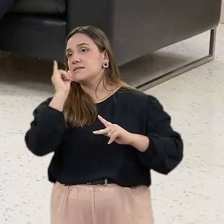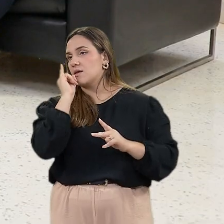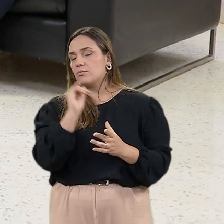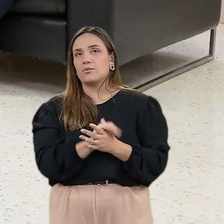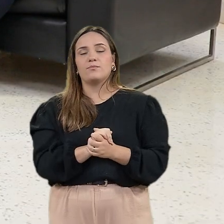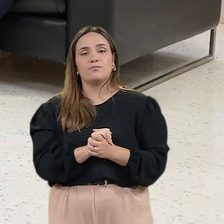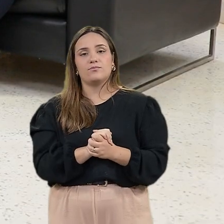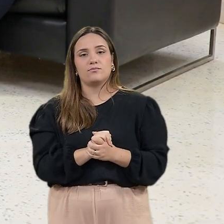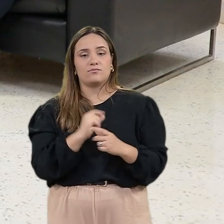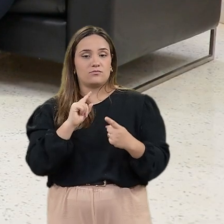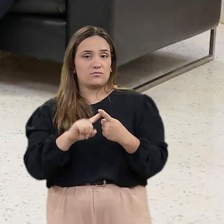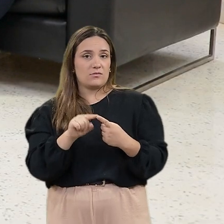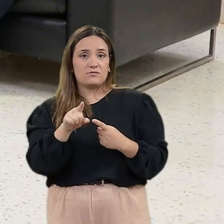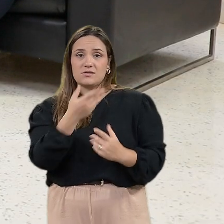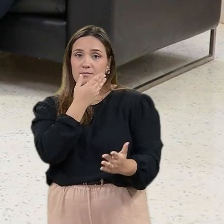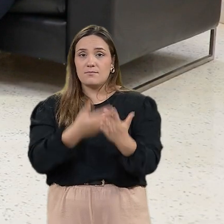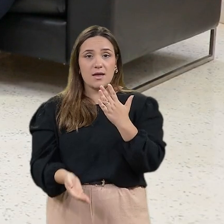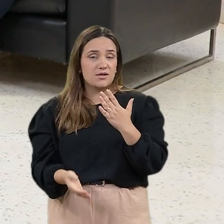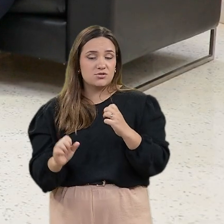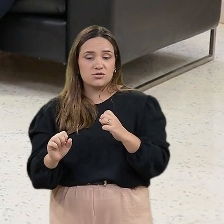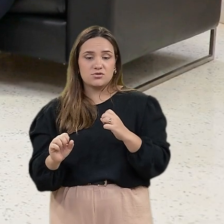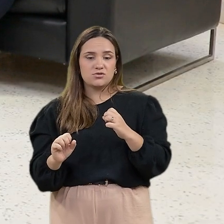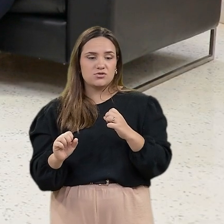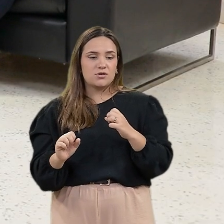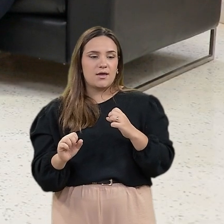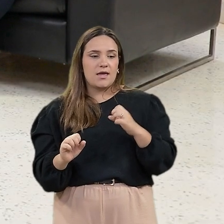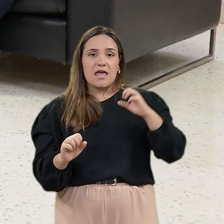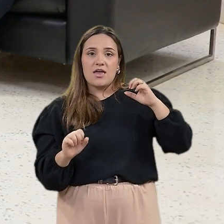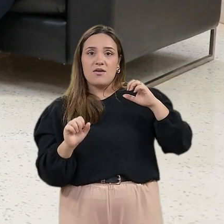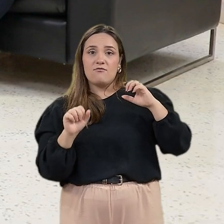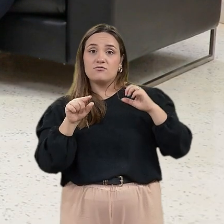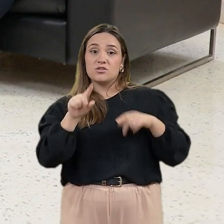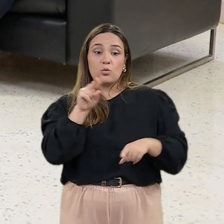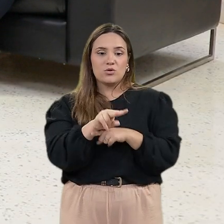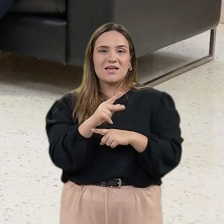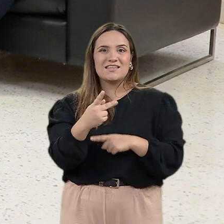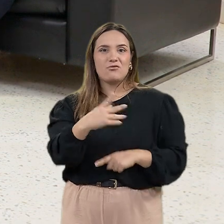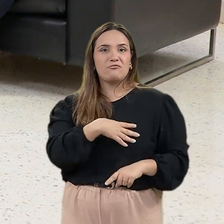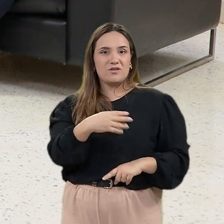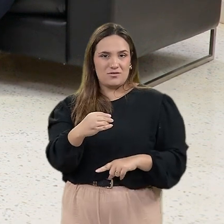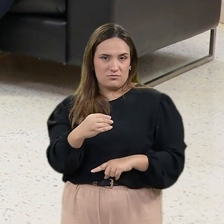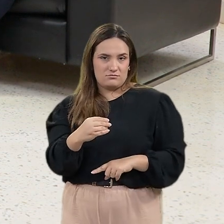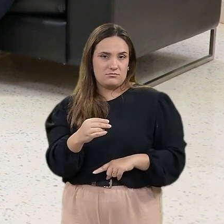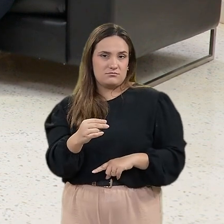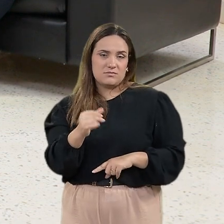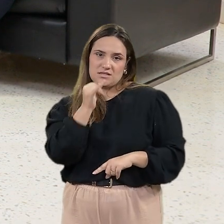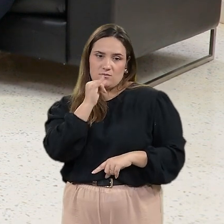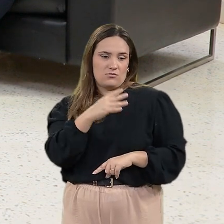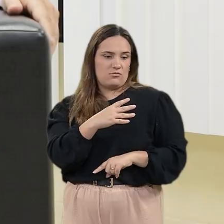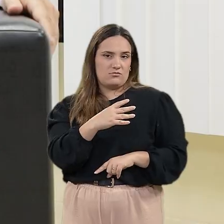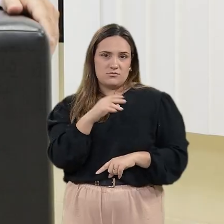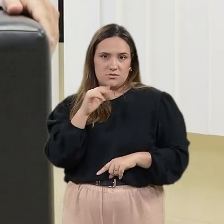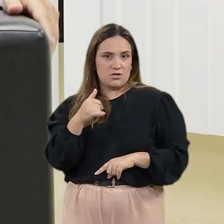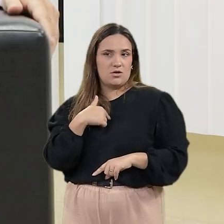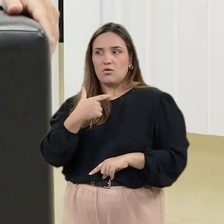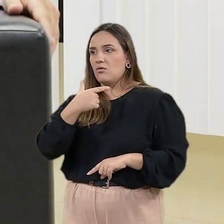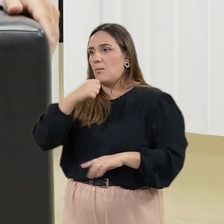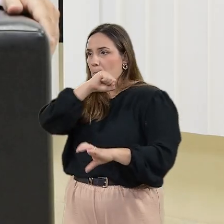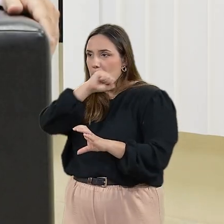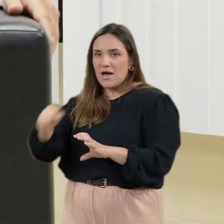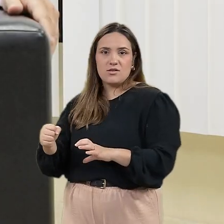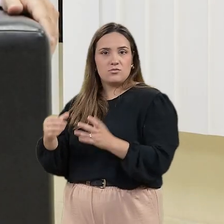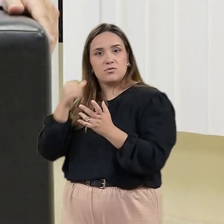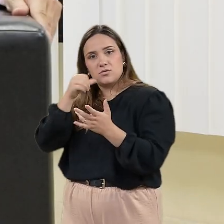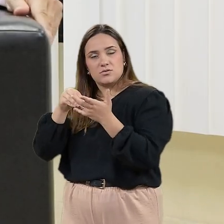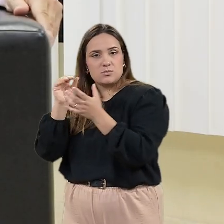extrapenais. Quais? Nós temos lá, por exemplo, a questão de perda de poder familiar dos filhos. Nós